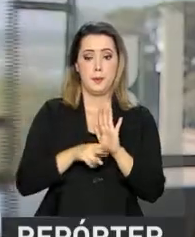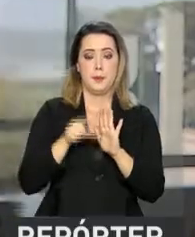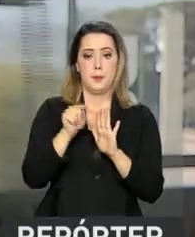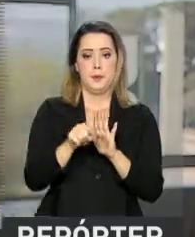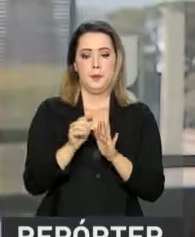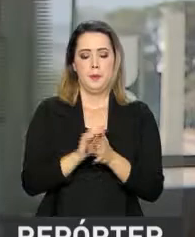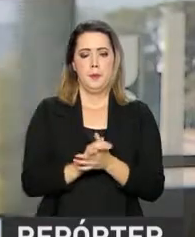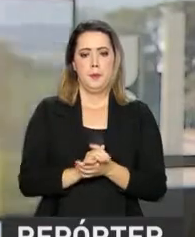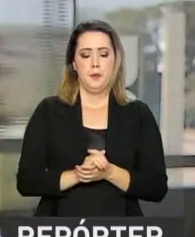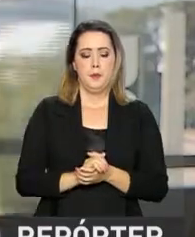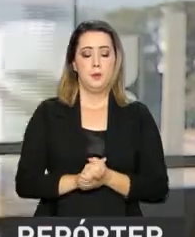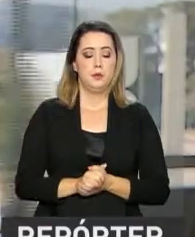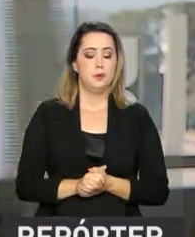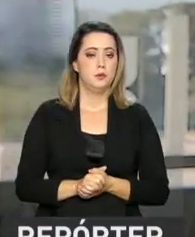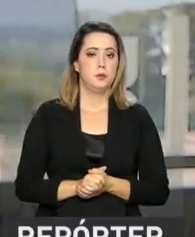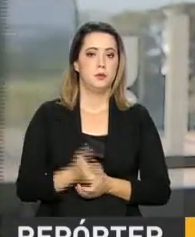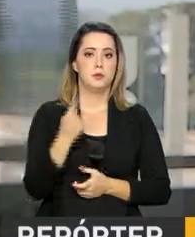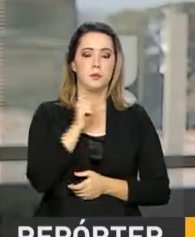para objetivar,